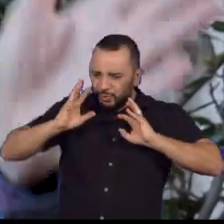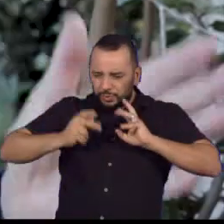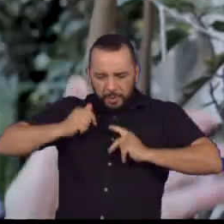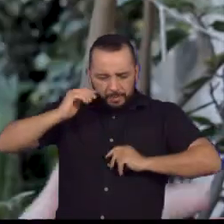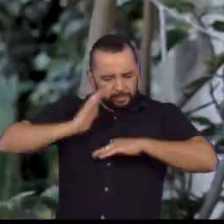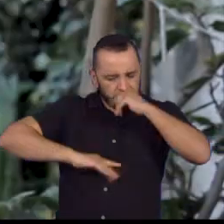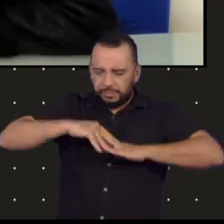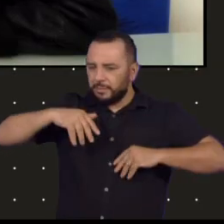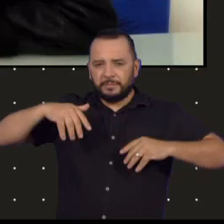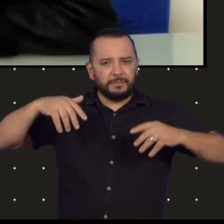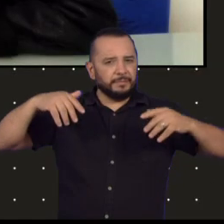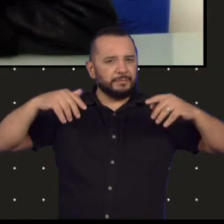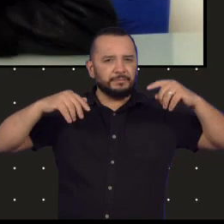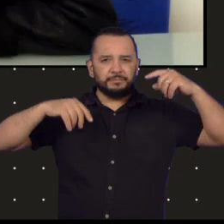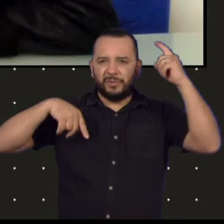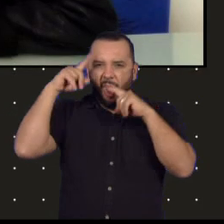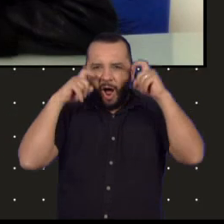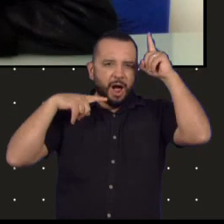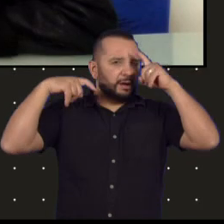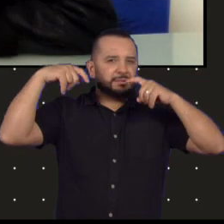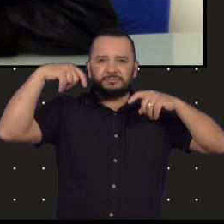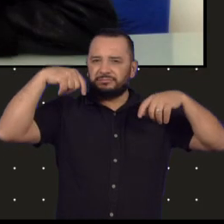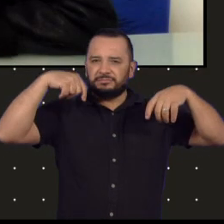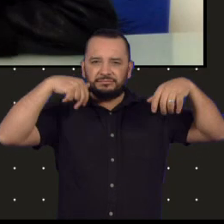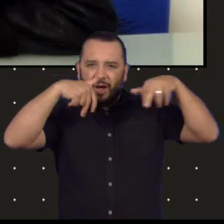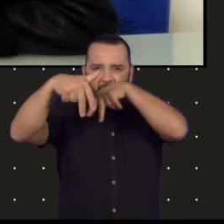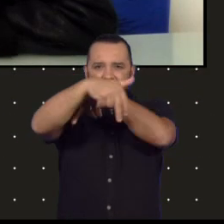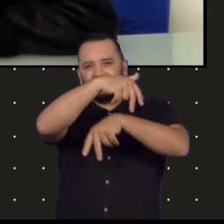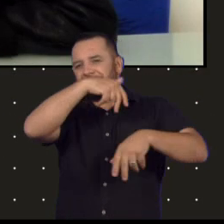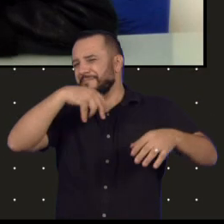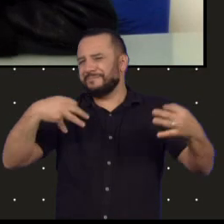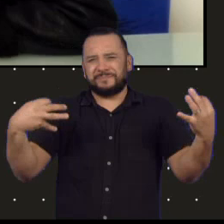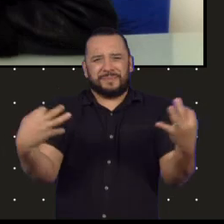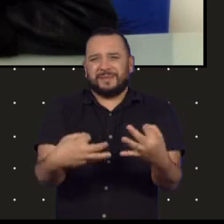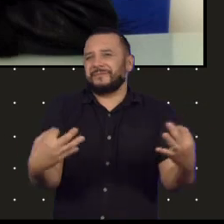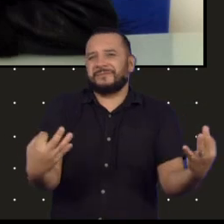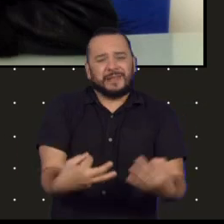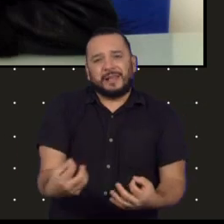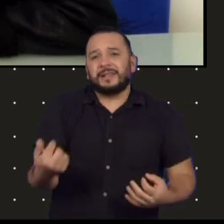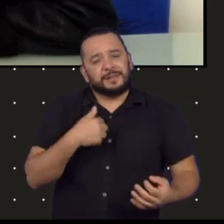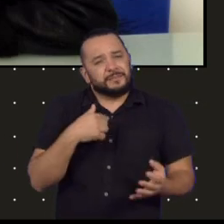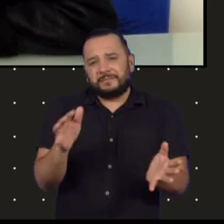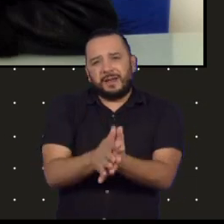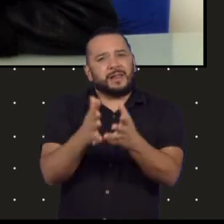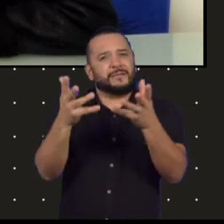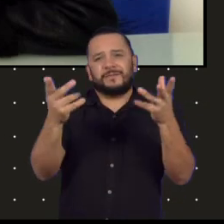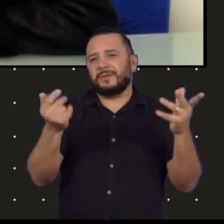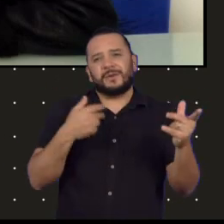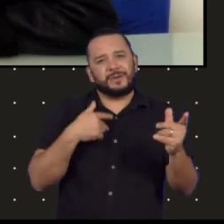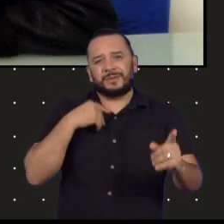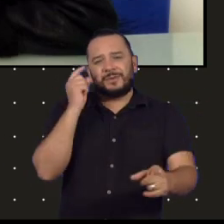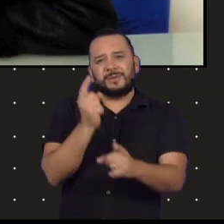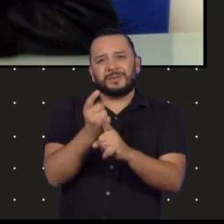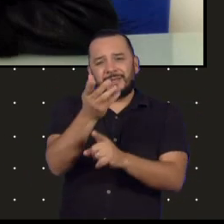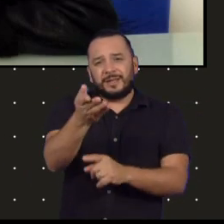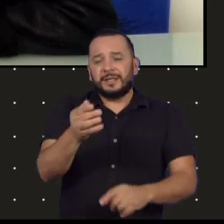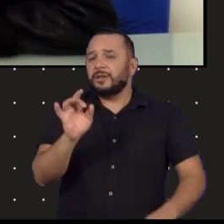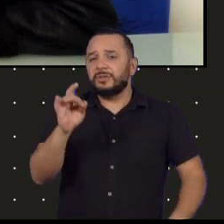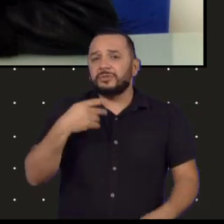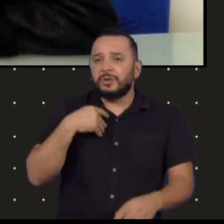Fluía dela. Beth foi uma das atrizes mais incríveis que eu já encontrei na minha vida. Basta dar um